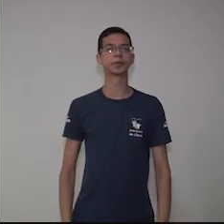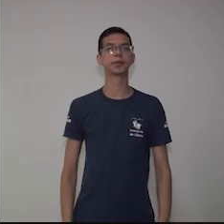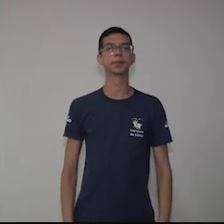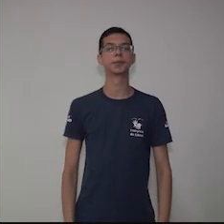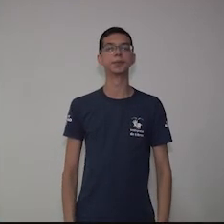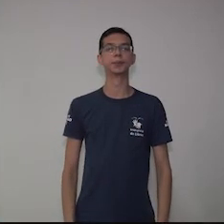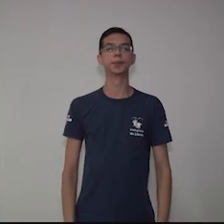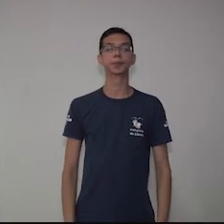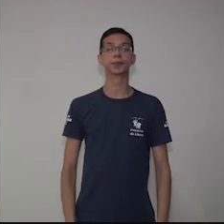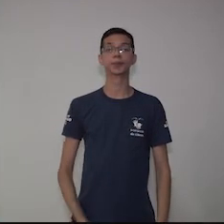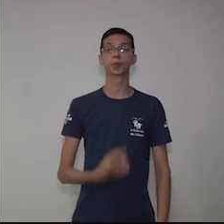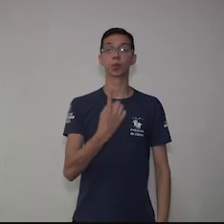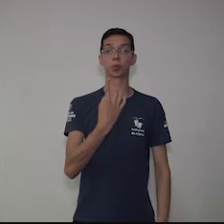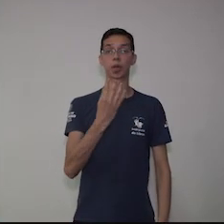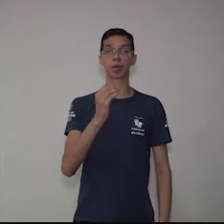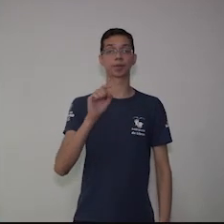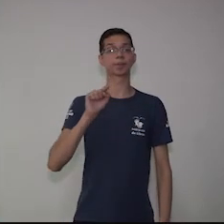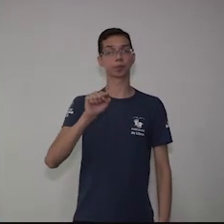Mais de 140 mil.